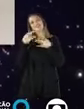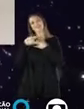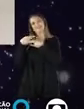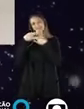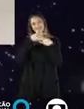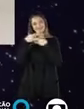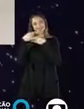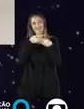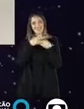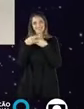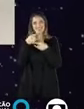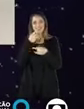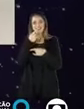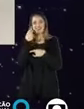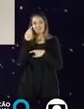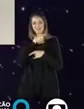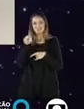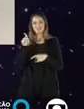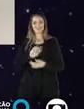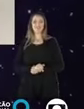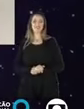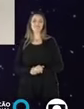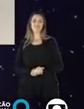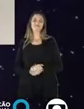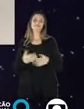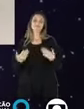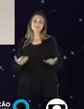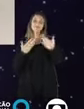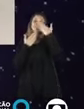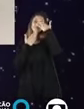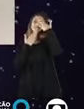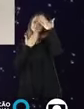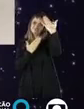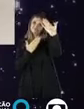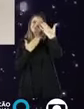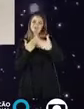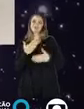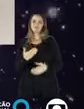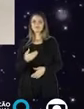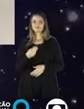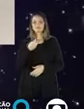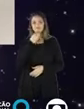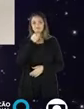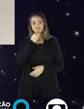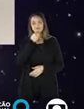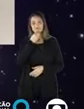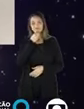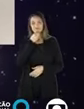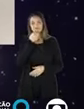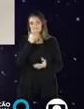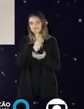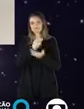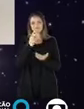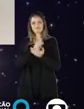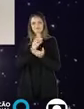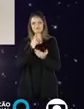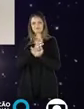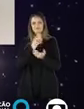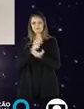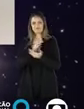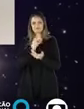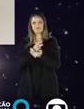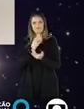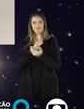live. Bom, queria agradecer ao Green Nation por essa oportunidade. Doni é sempre um guerreiro